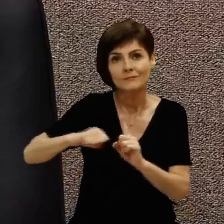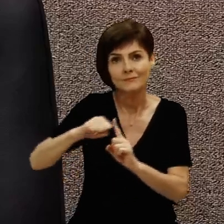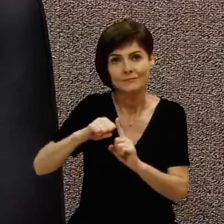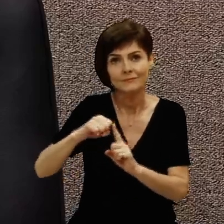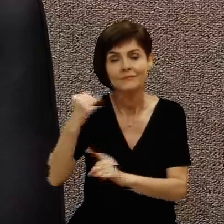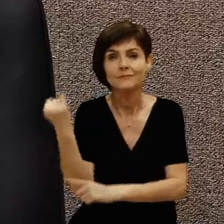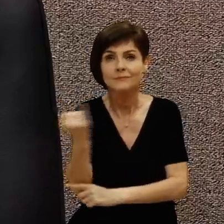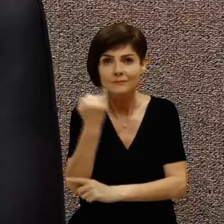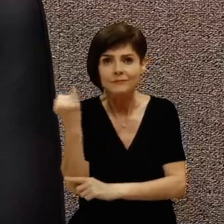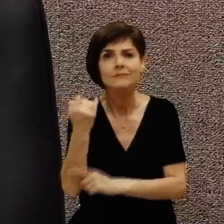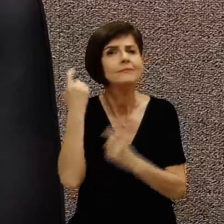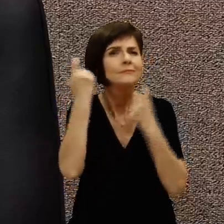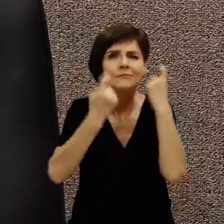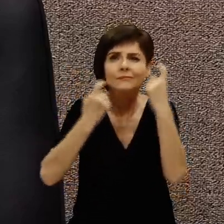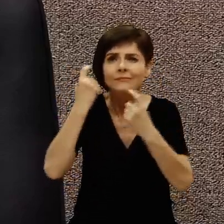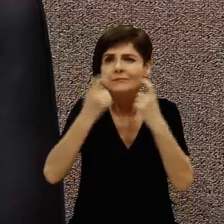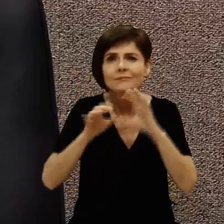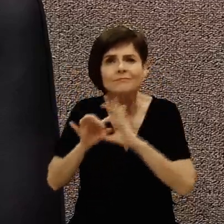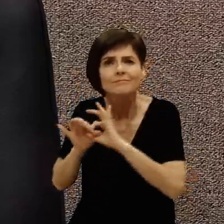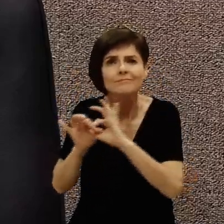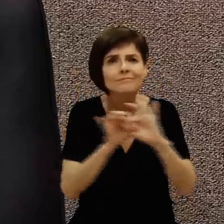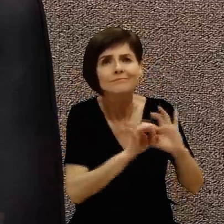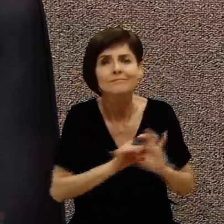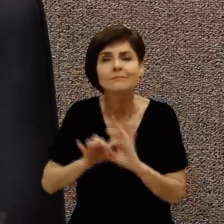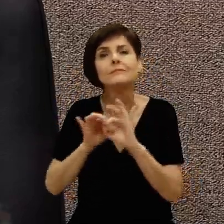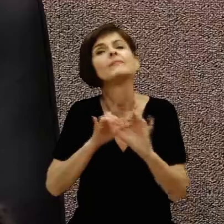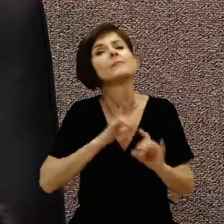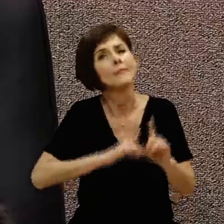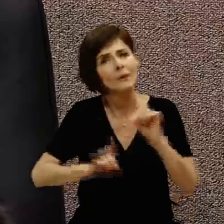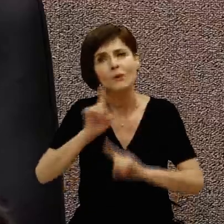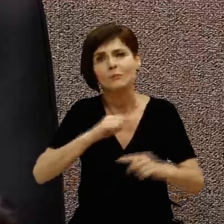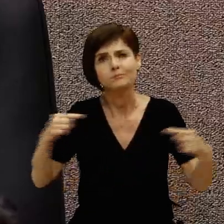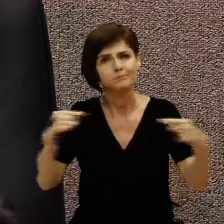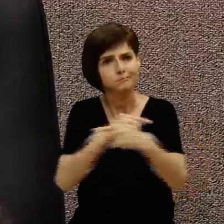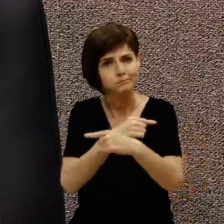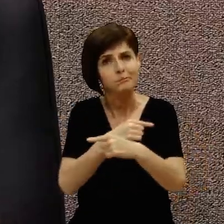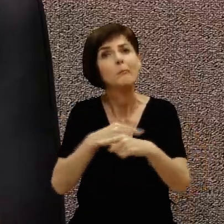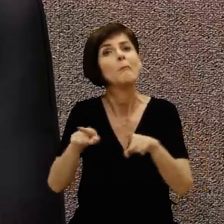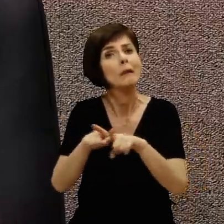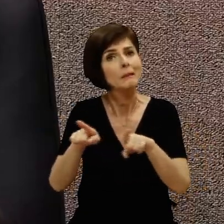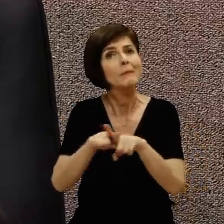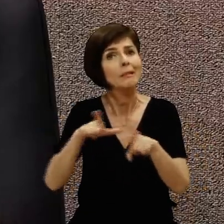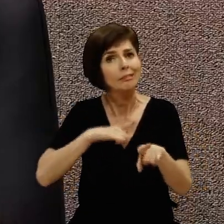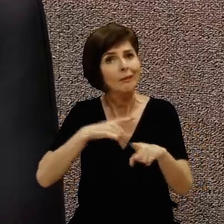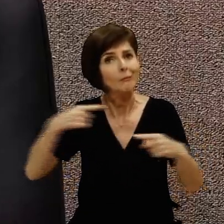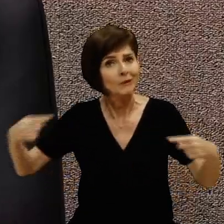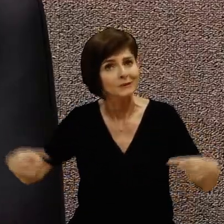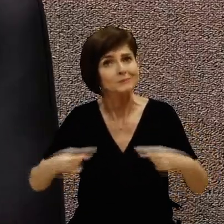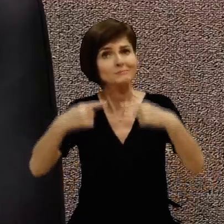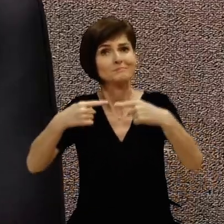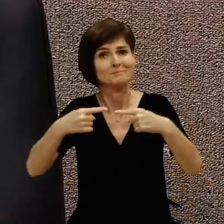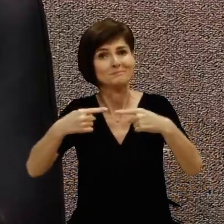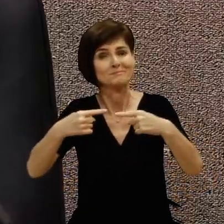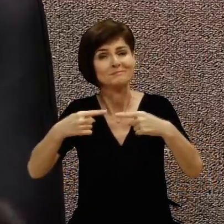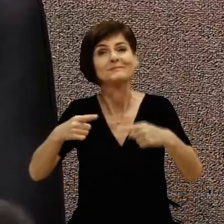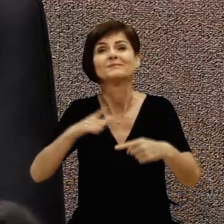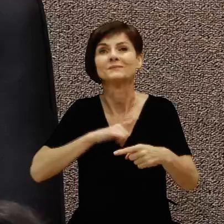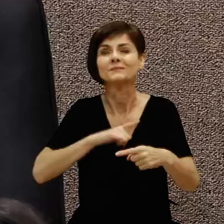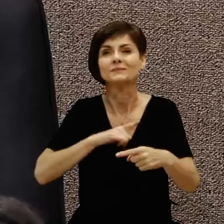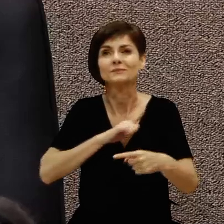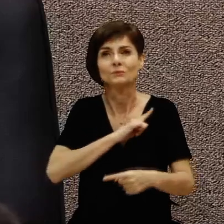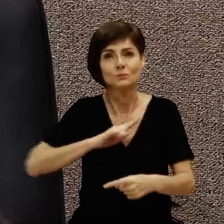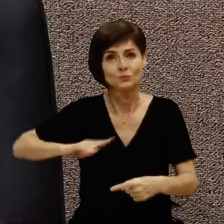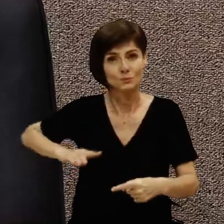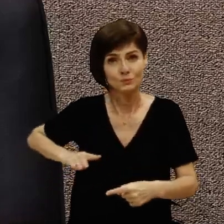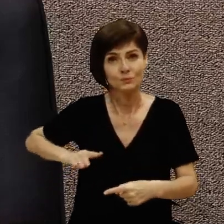nos preocupar com aquilo que nos une. Existem as divergências, mas tem as convergências. E eu lembro que nós tivemos por aqui um governo